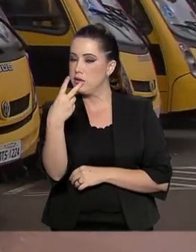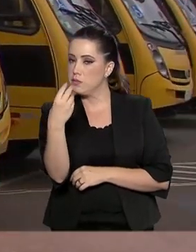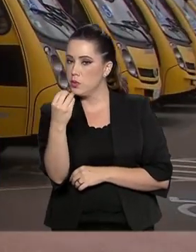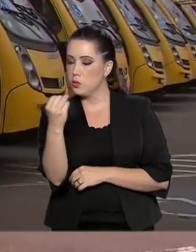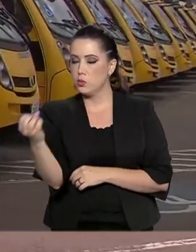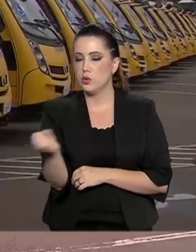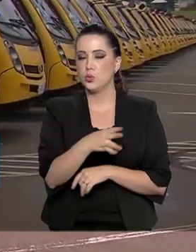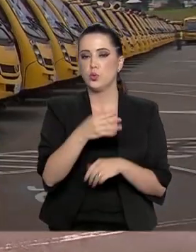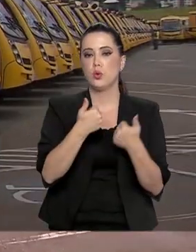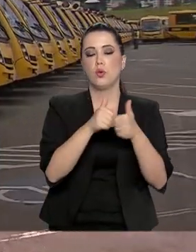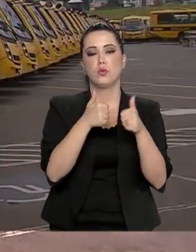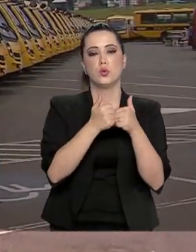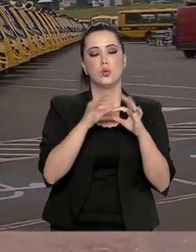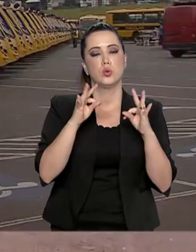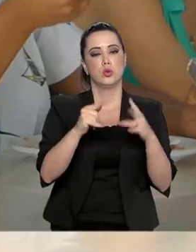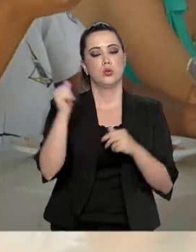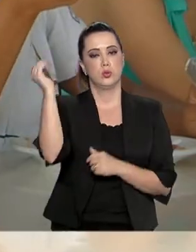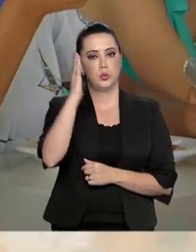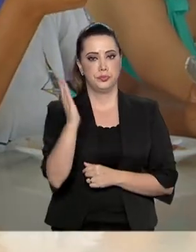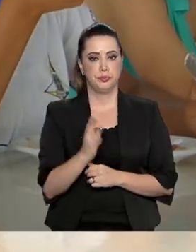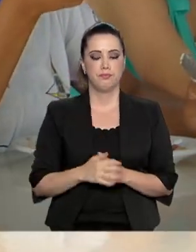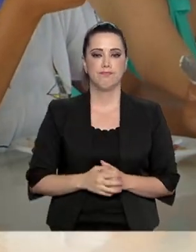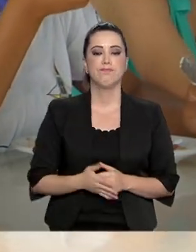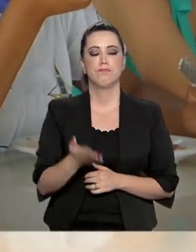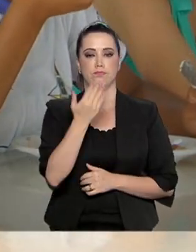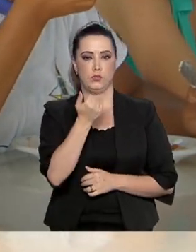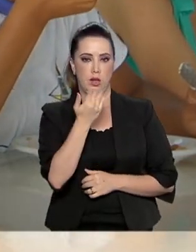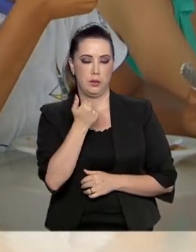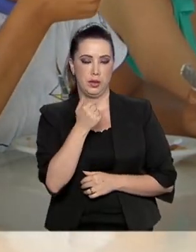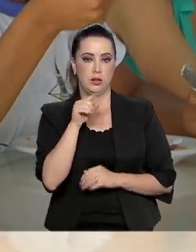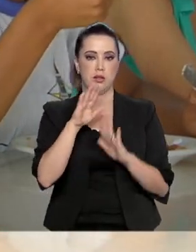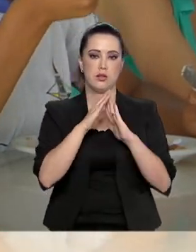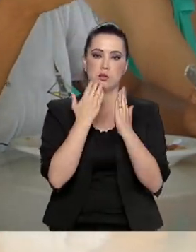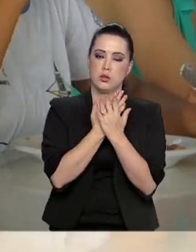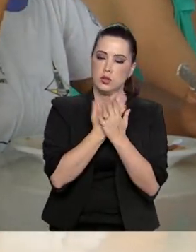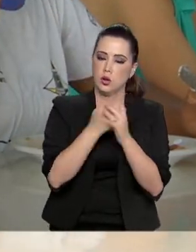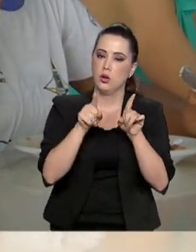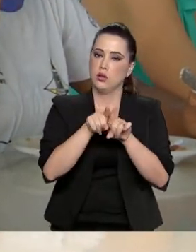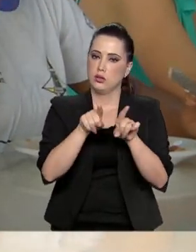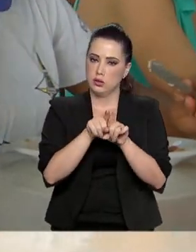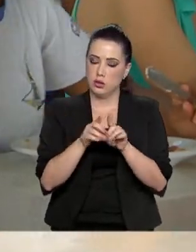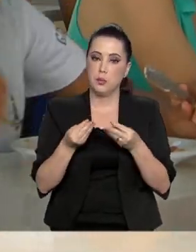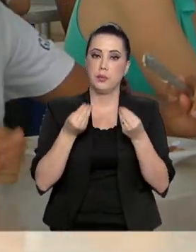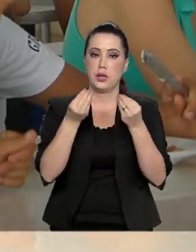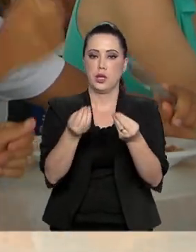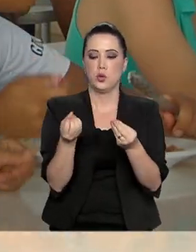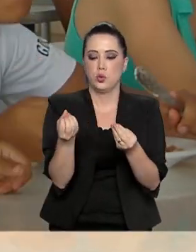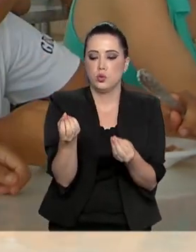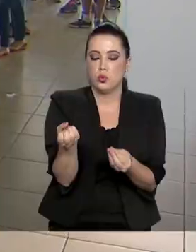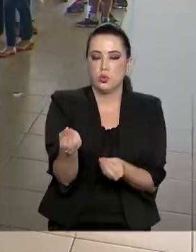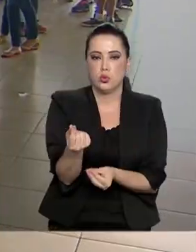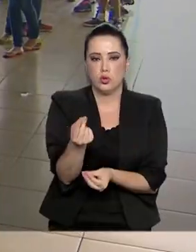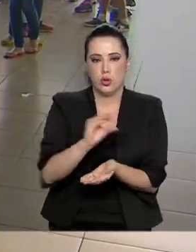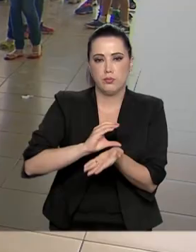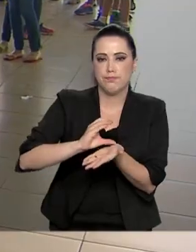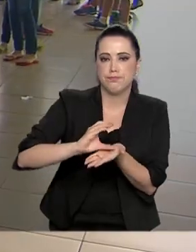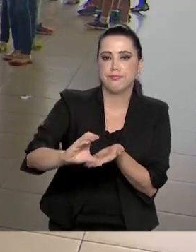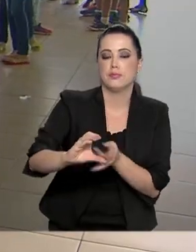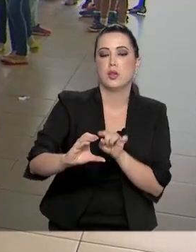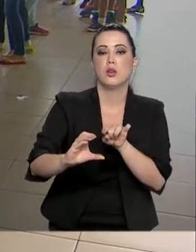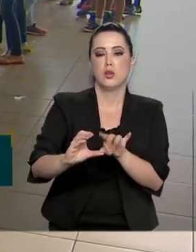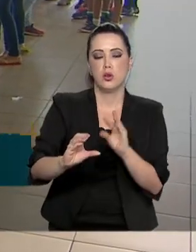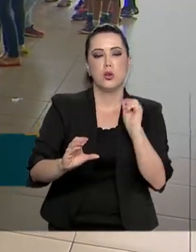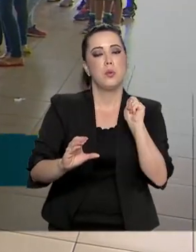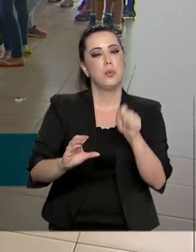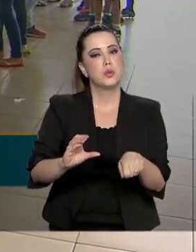novos para todo o país. A alimentação escolar também recebeu novos investimentos. Dinheiro que